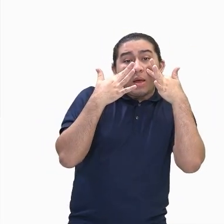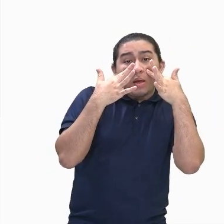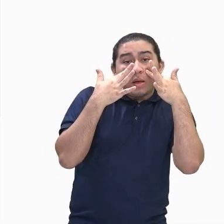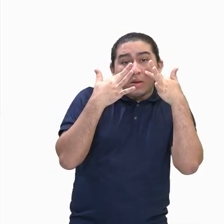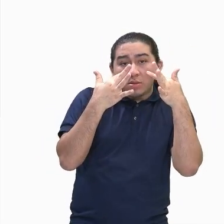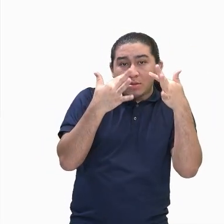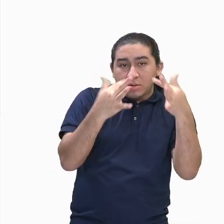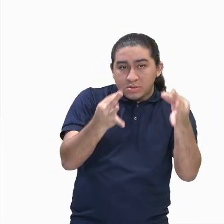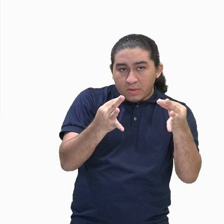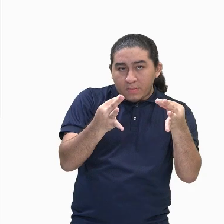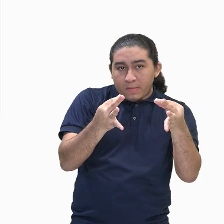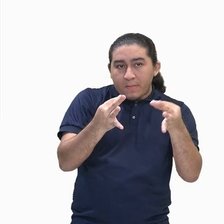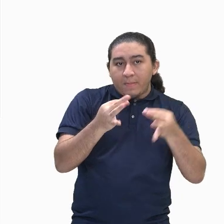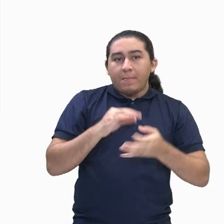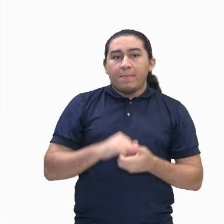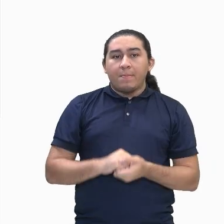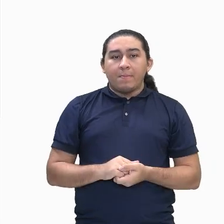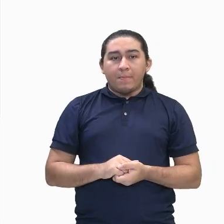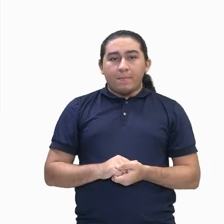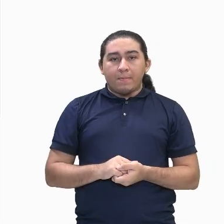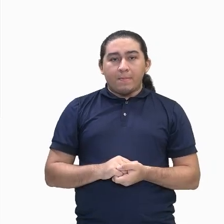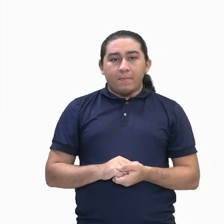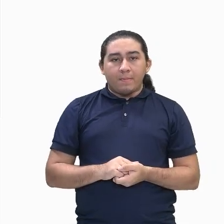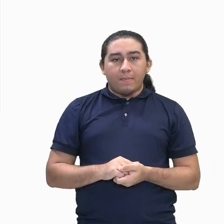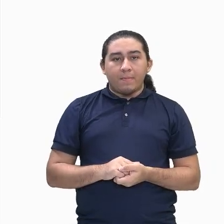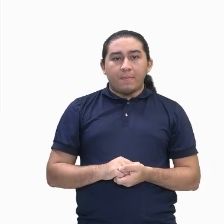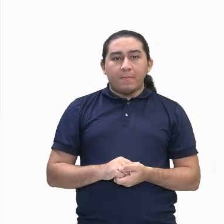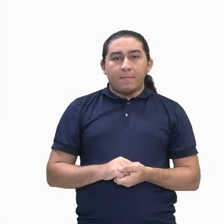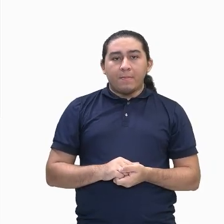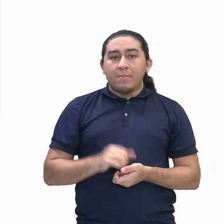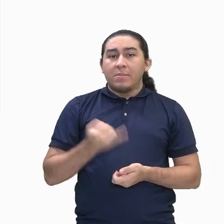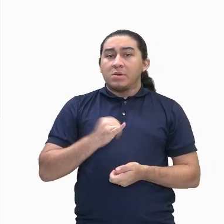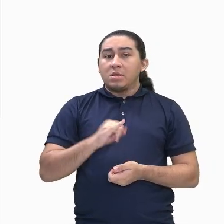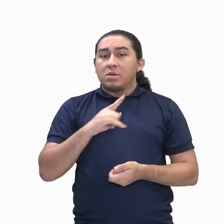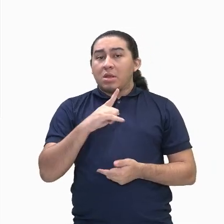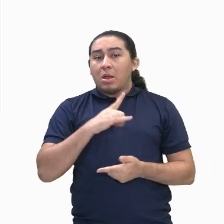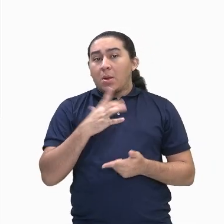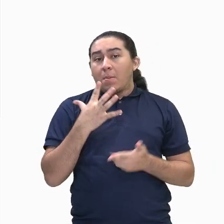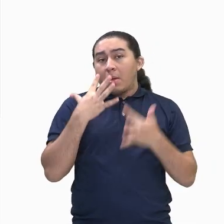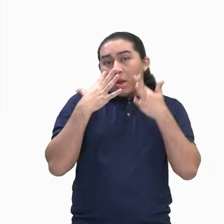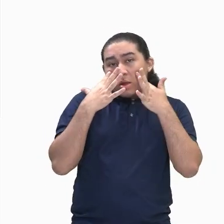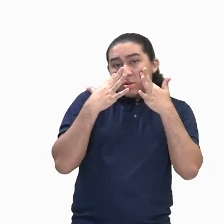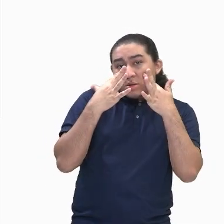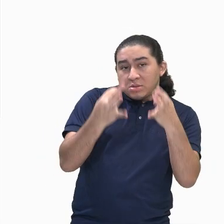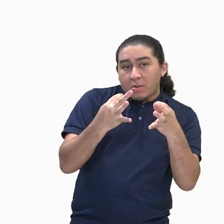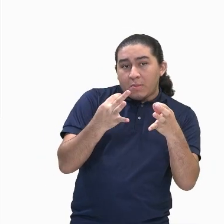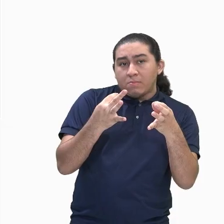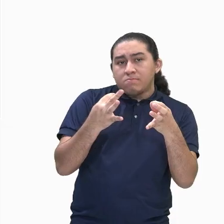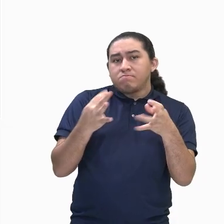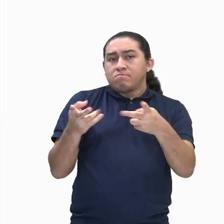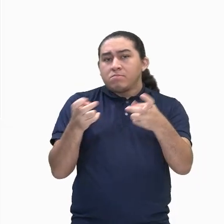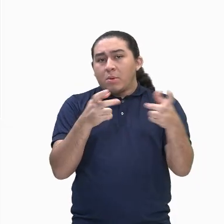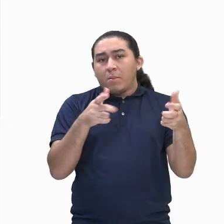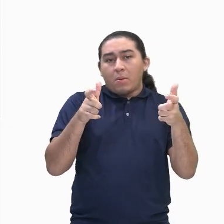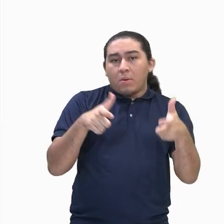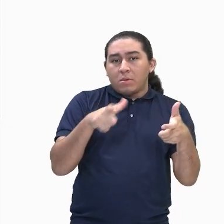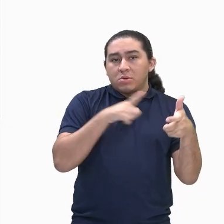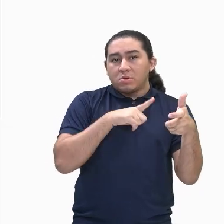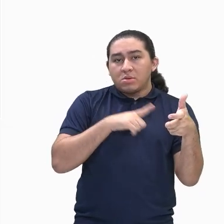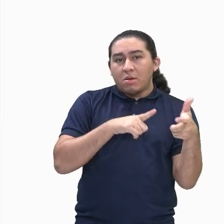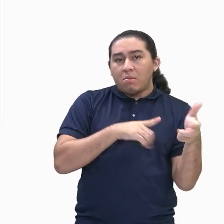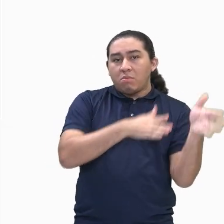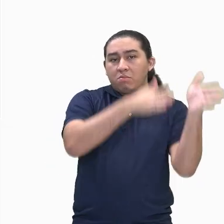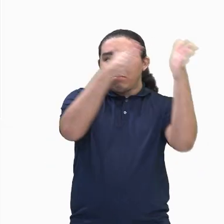dessa atenção, eu vou perceber para onde está sendo colocada a minha atenção. E como isso vai